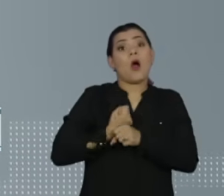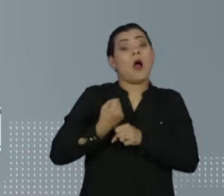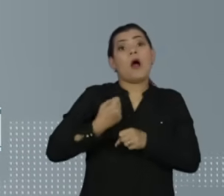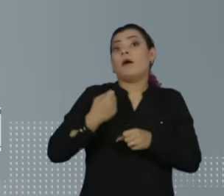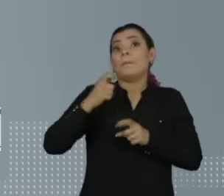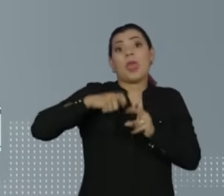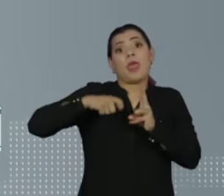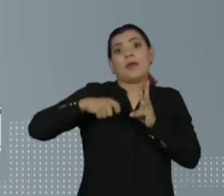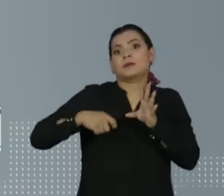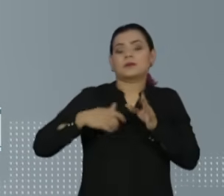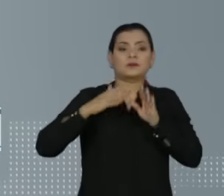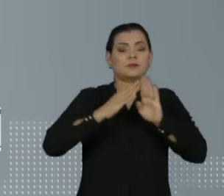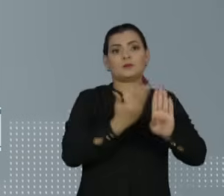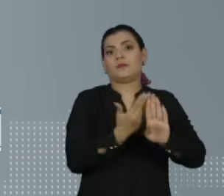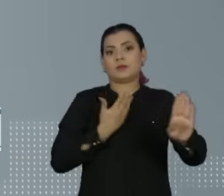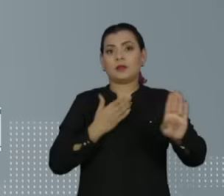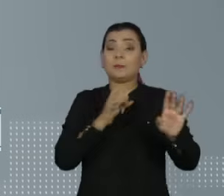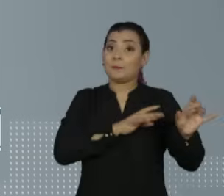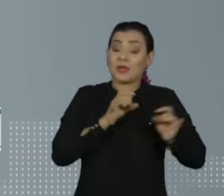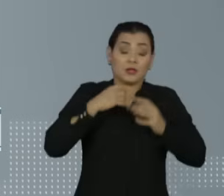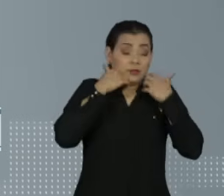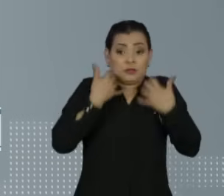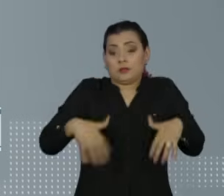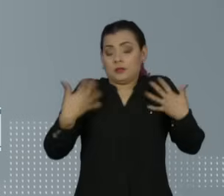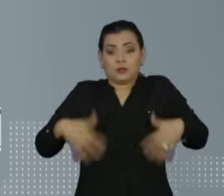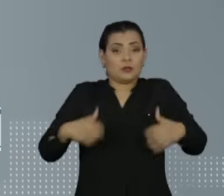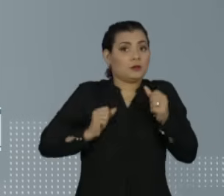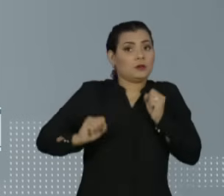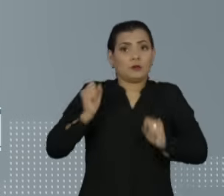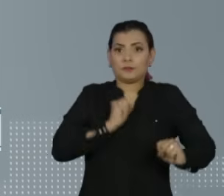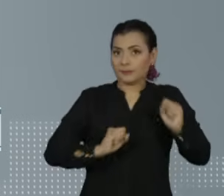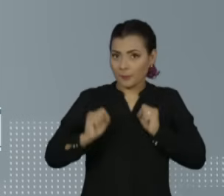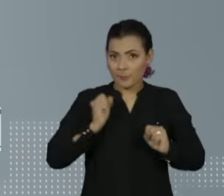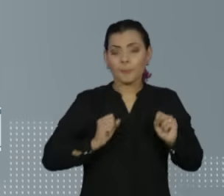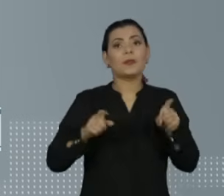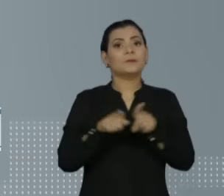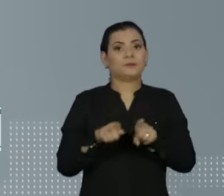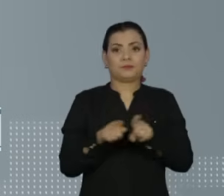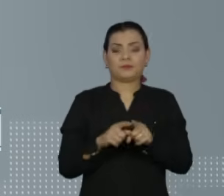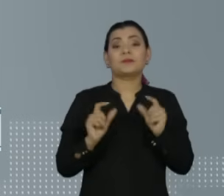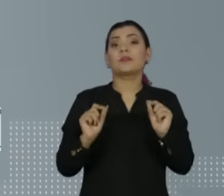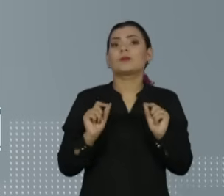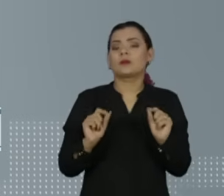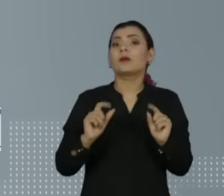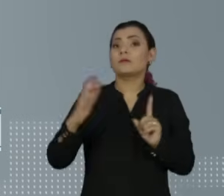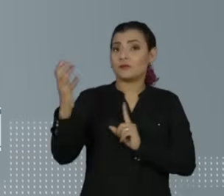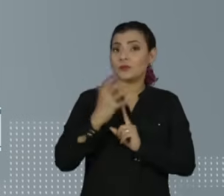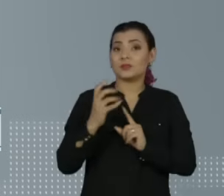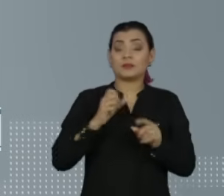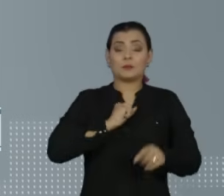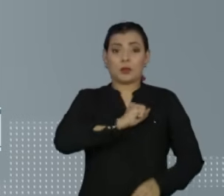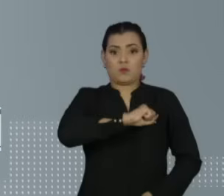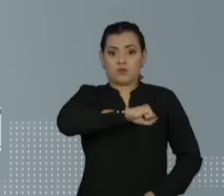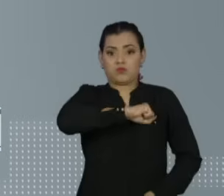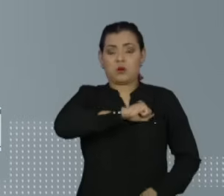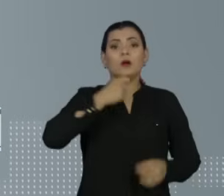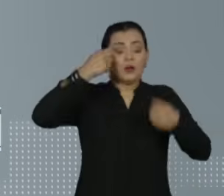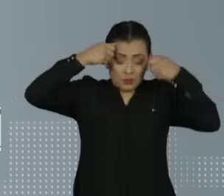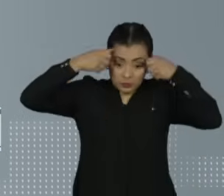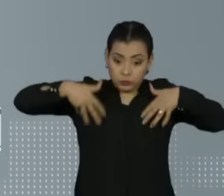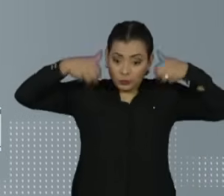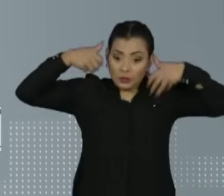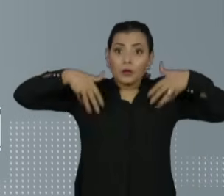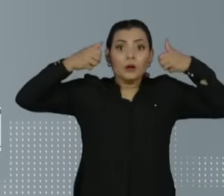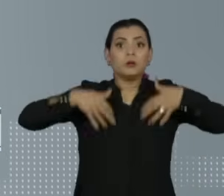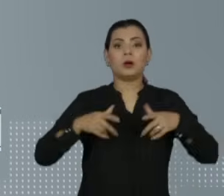como ansiedade, medo e até pânico. Outros sintomas da síndrome da cabana podem ser taquicardia, suor em